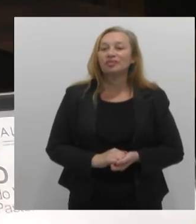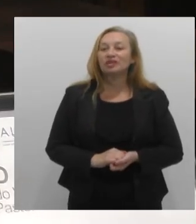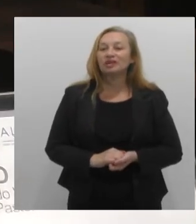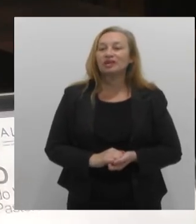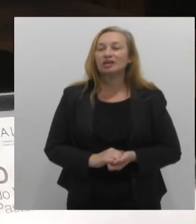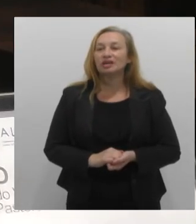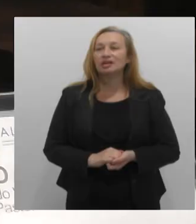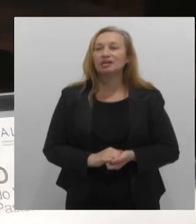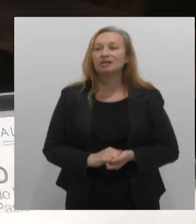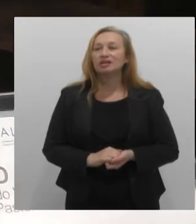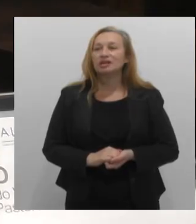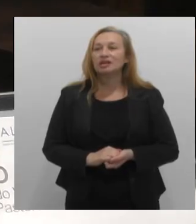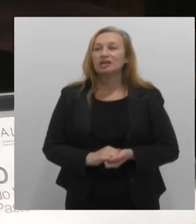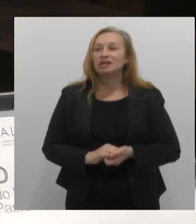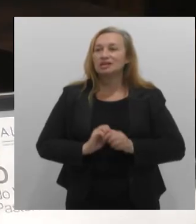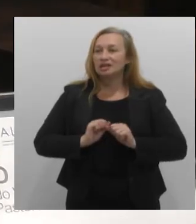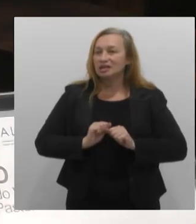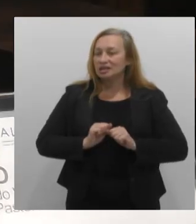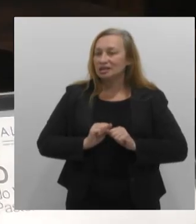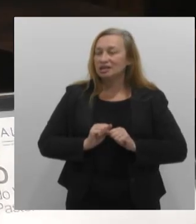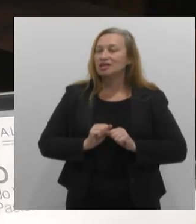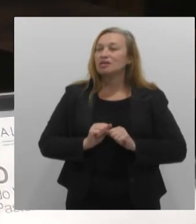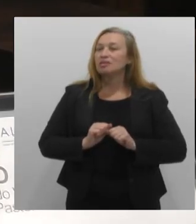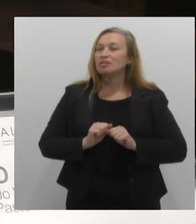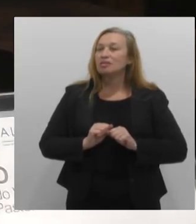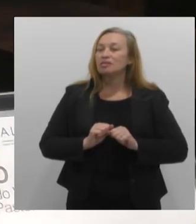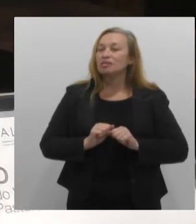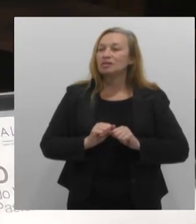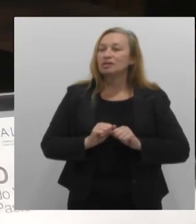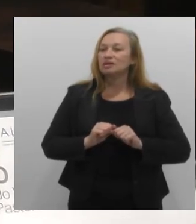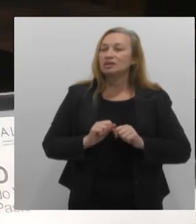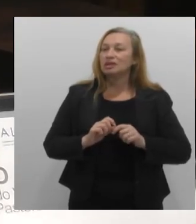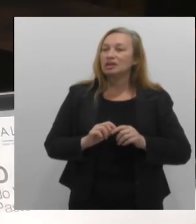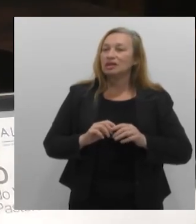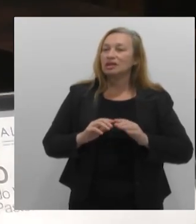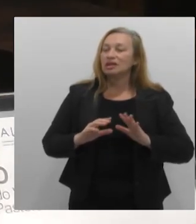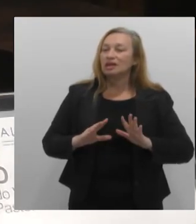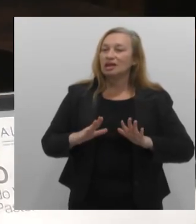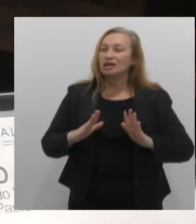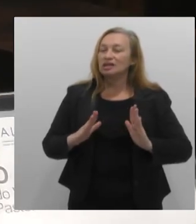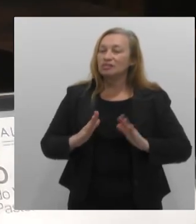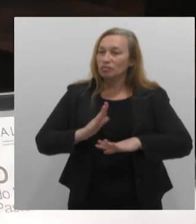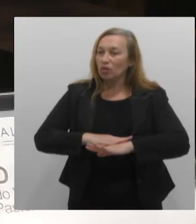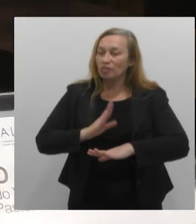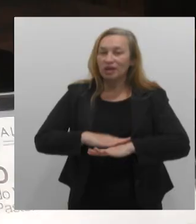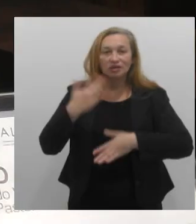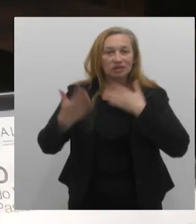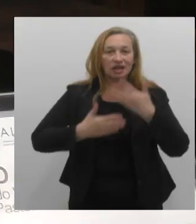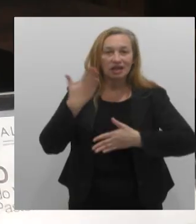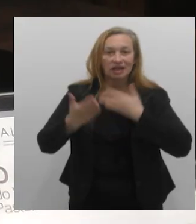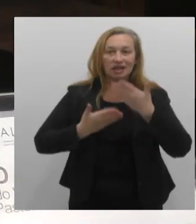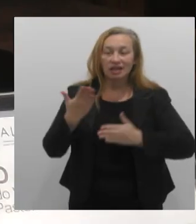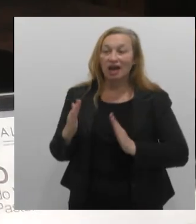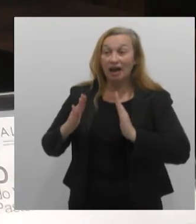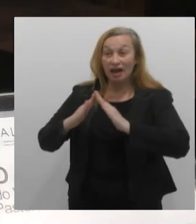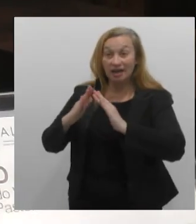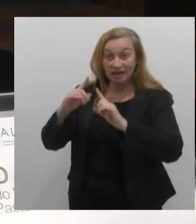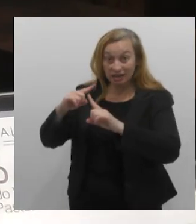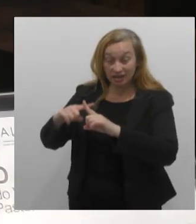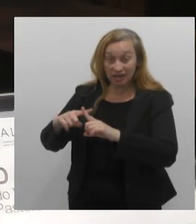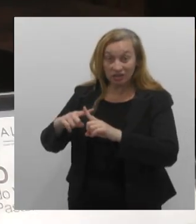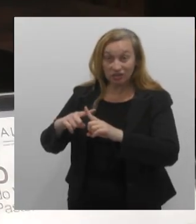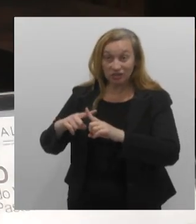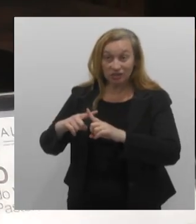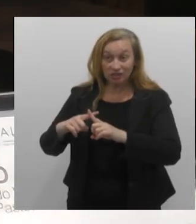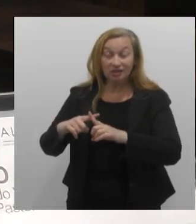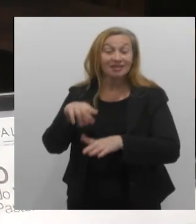Essa expansão permite com que este tempo de júbilo arquidiocesano